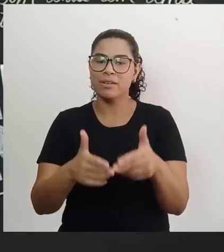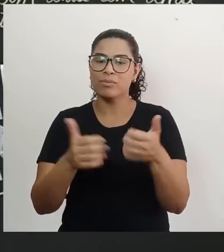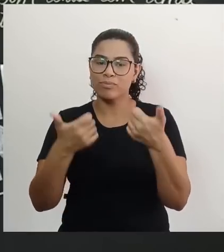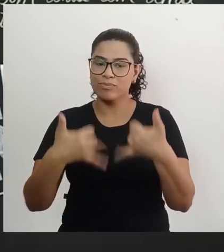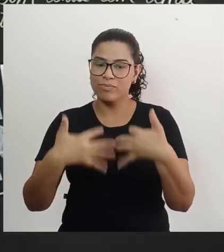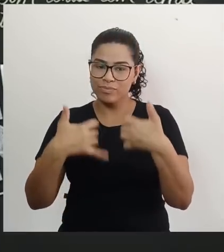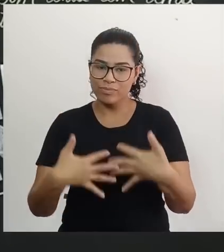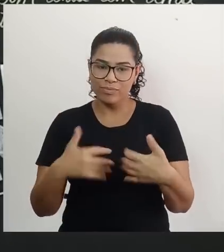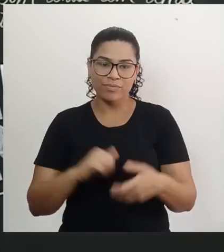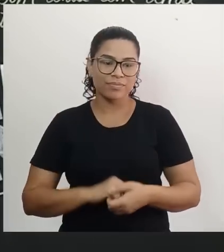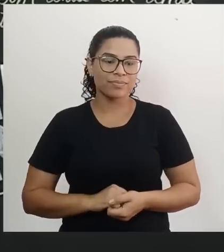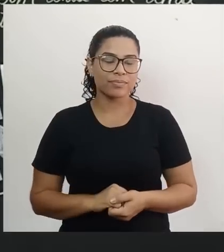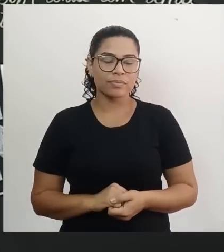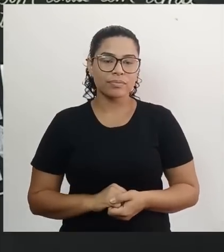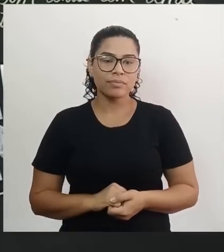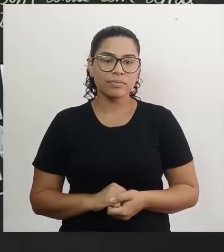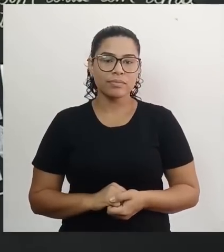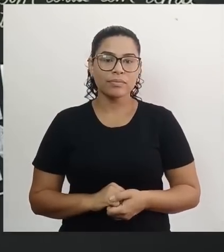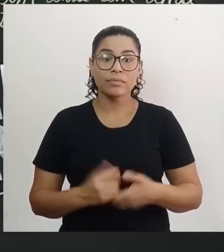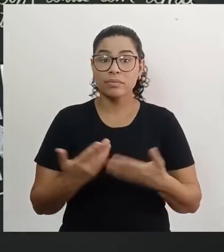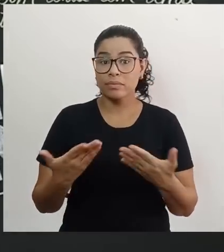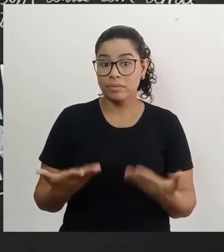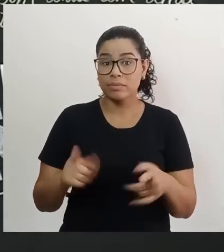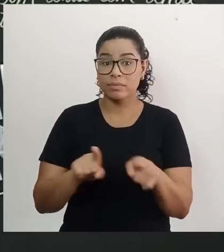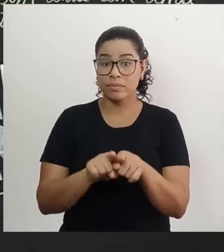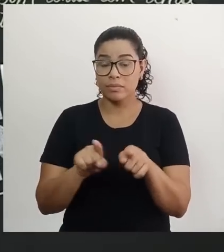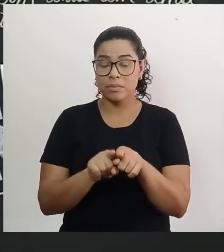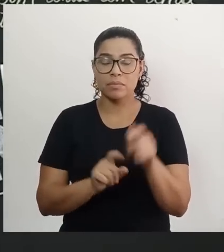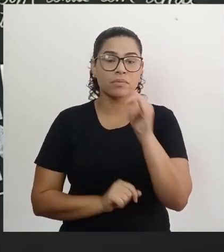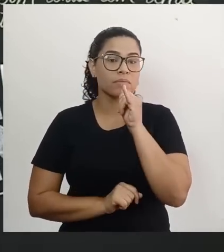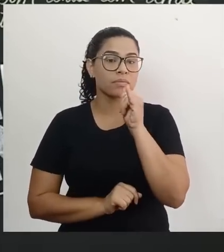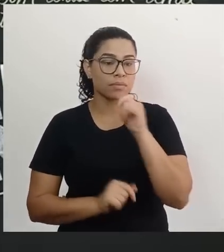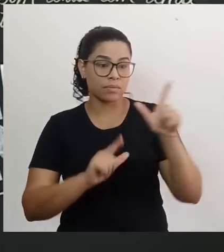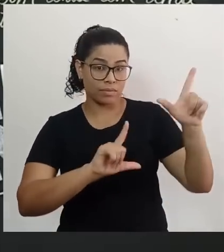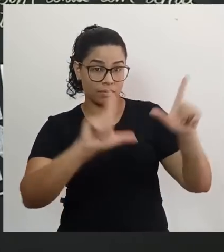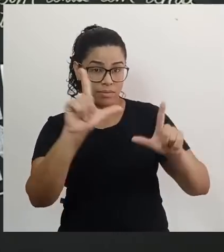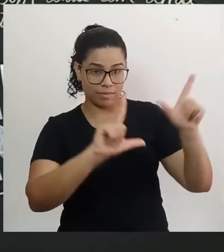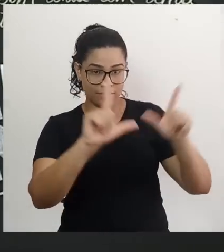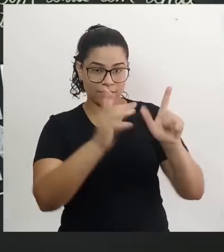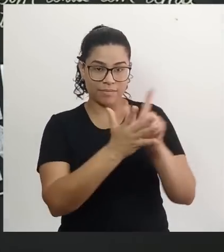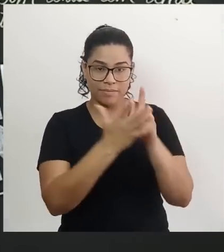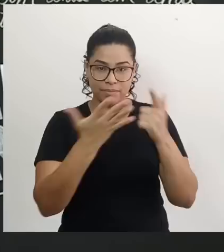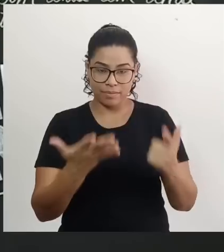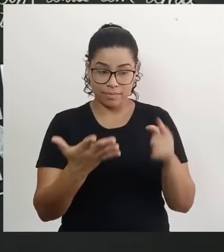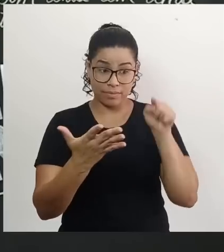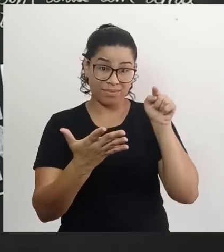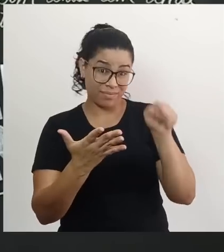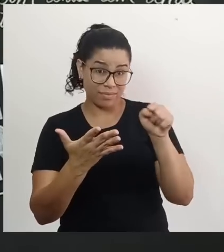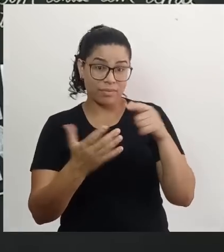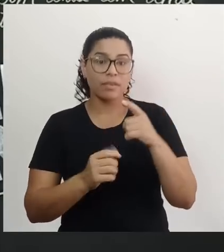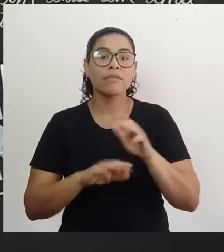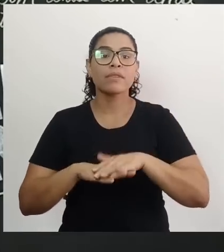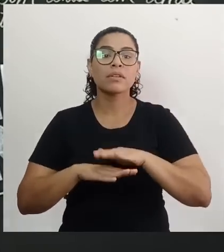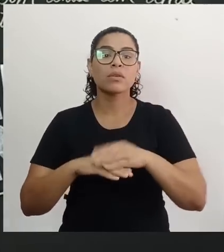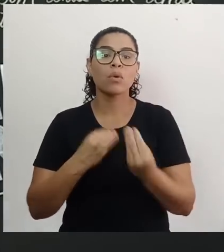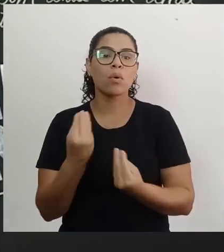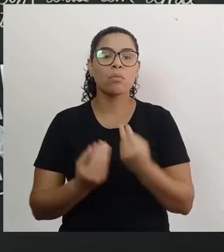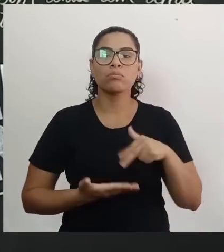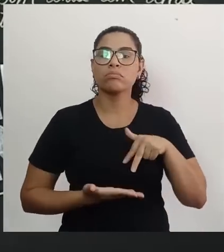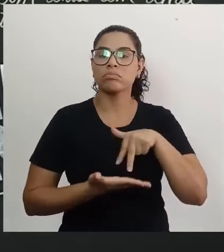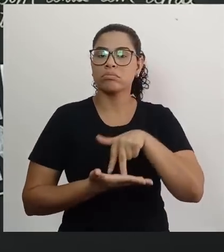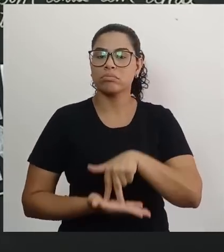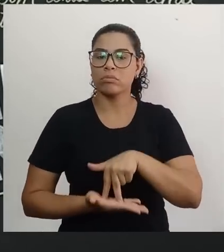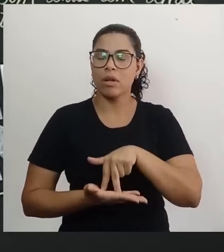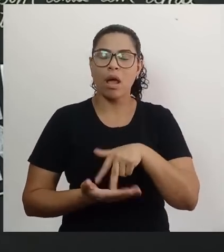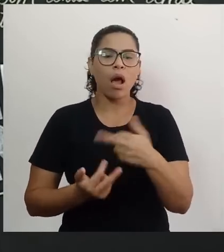caráter especial do editorial quando ele é veiculado em um telejornal. Nesse momento, a emissora de TV se posiciona